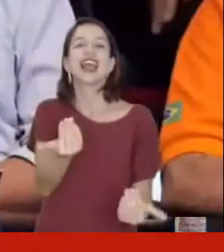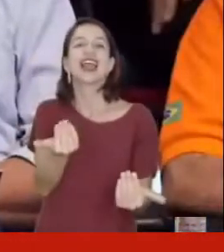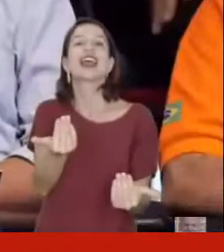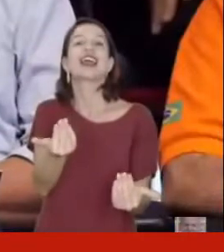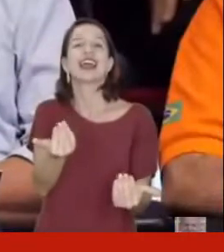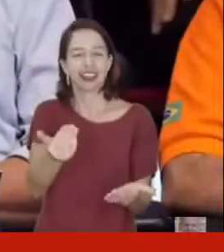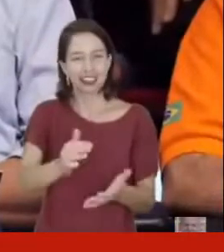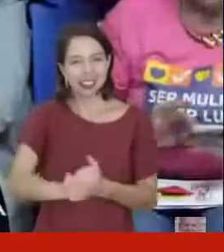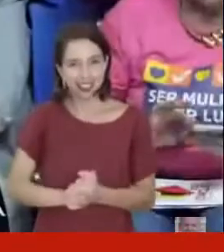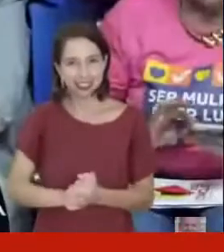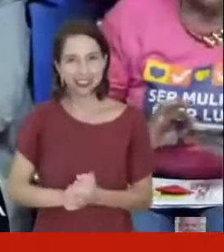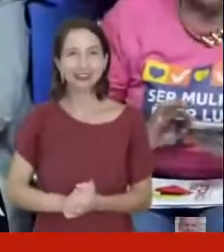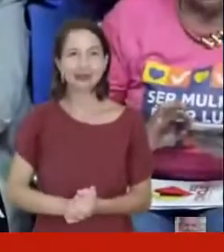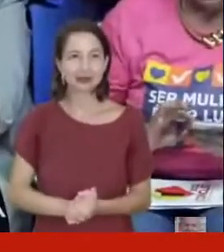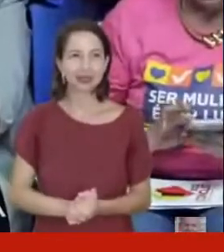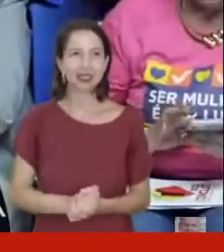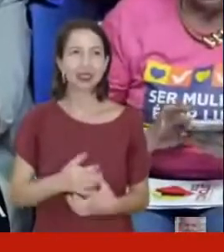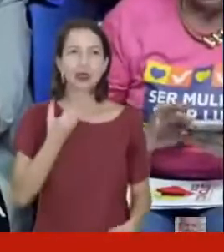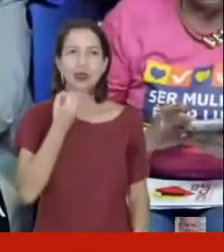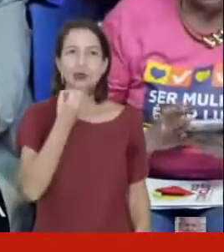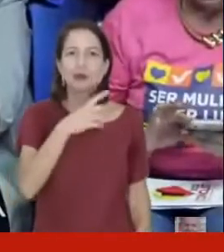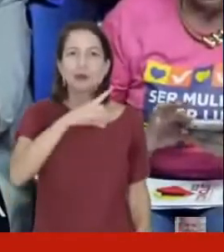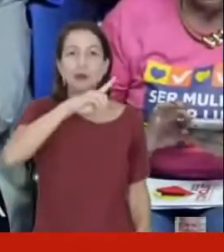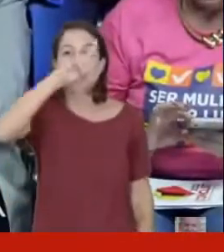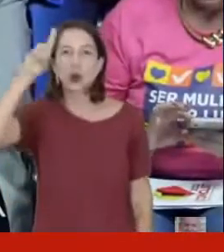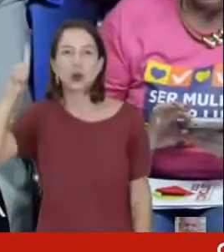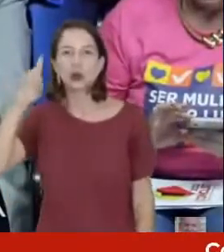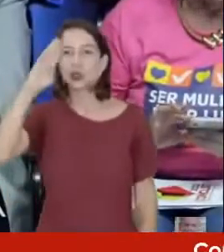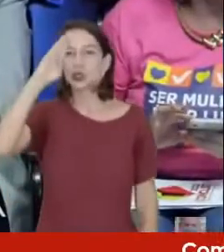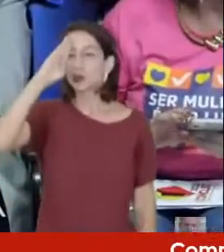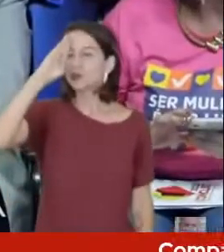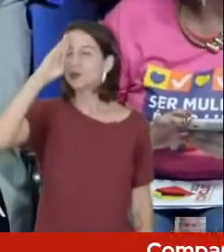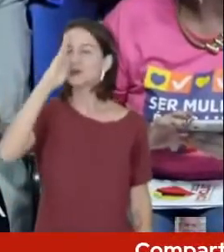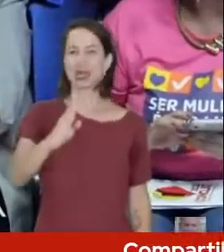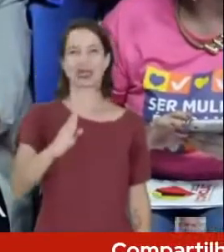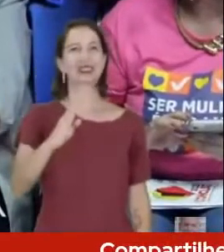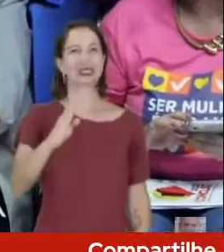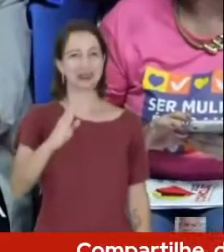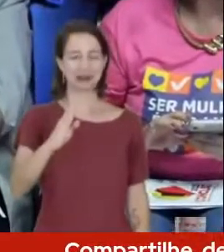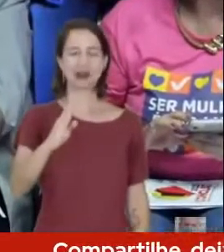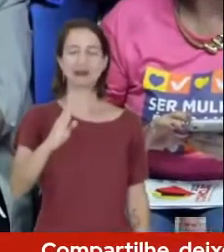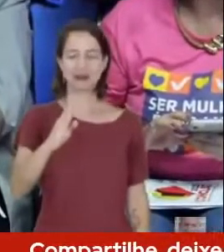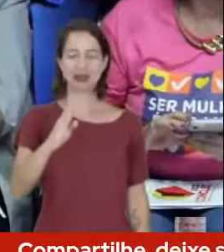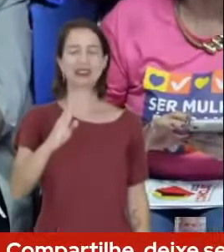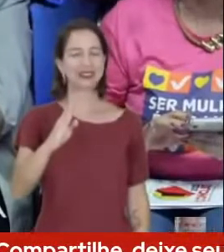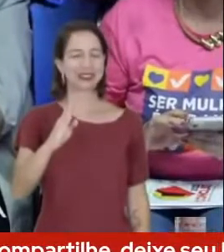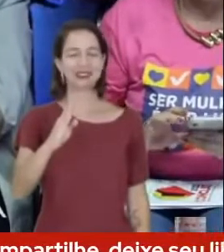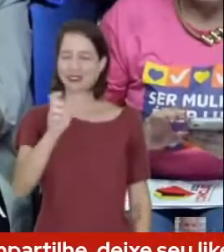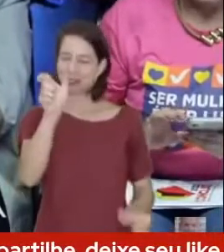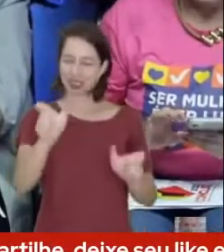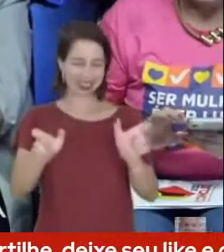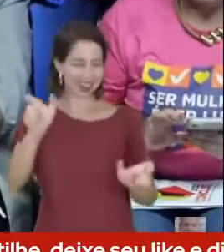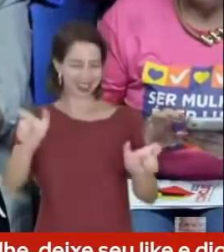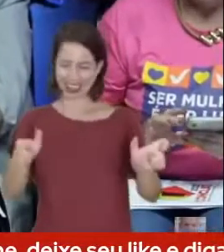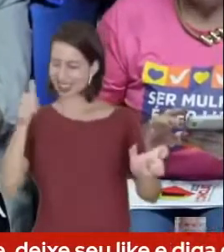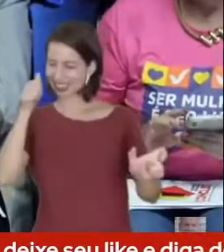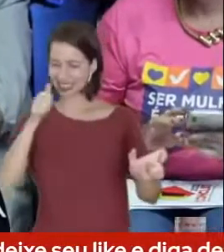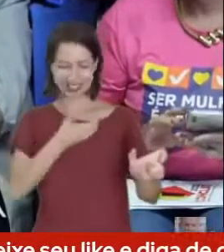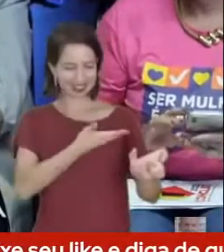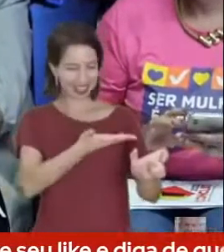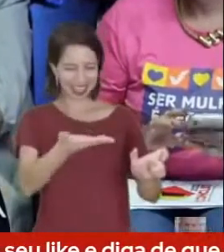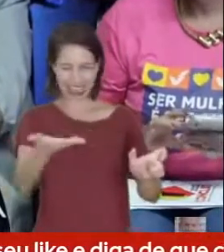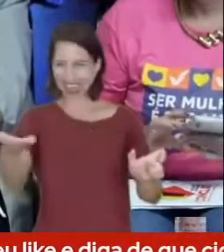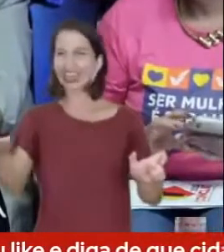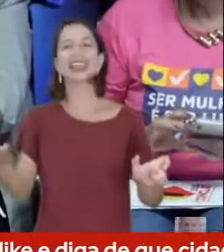Bom dia, principalmente para as mulheres, para todos os trabalhadores e trabalhadoras que estão aqui. Meu presidente Lula,